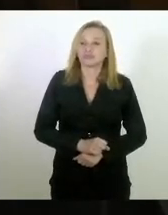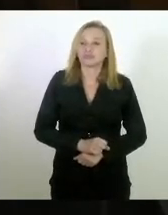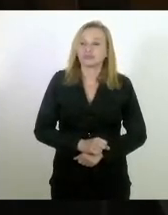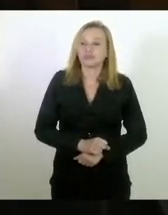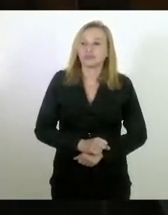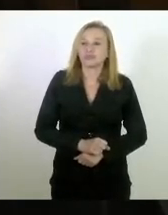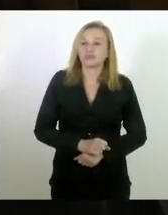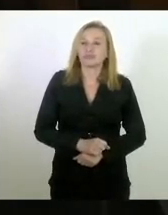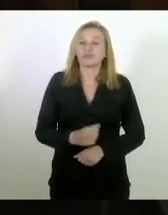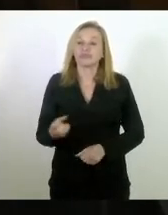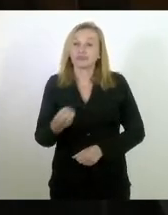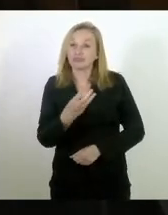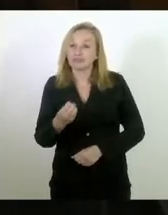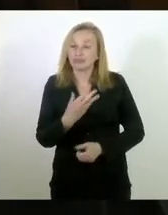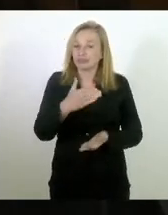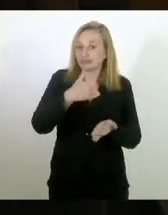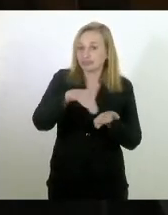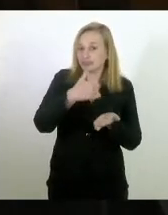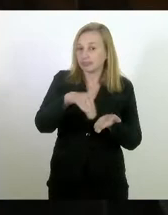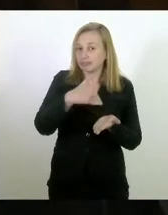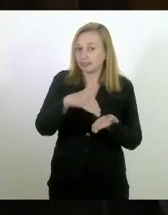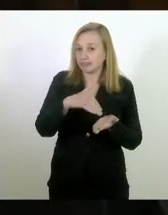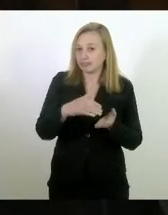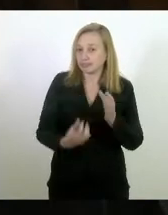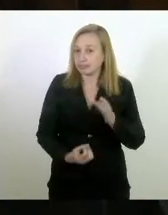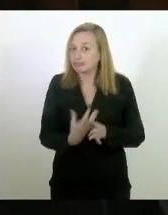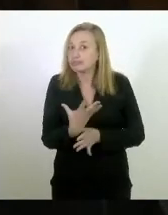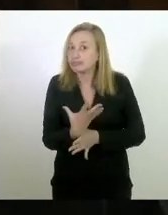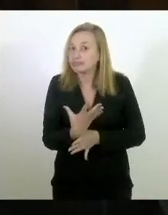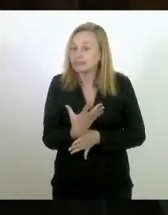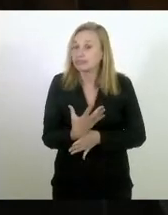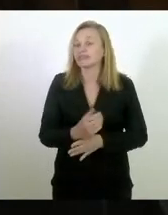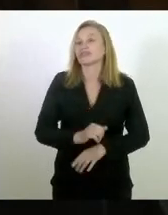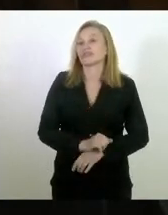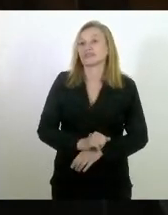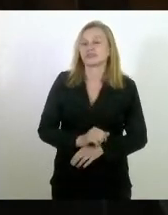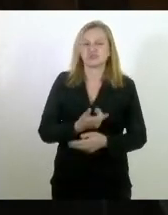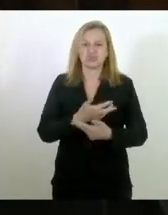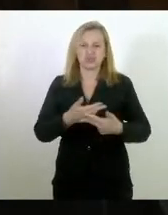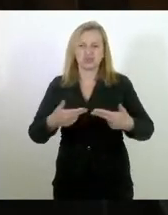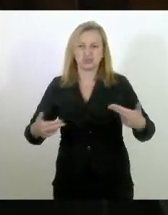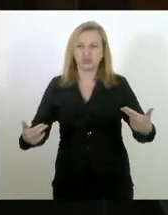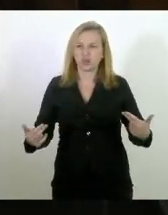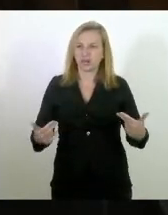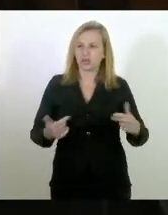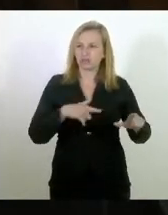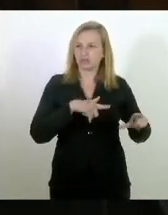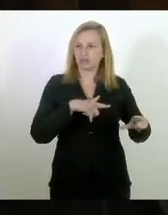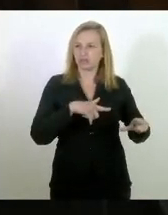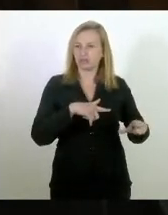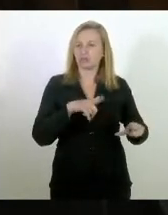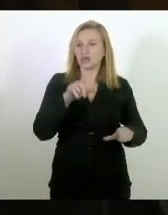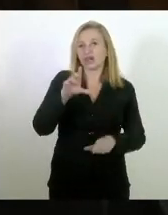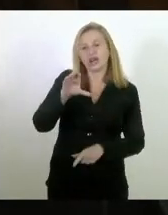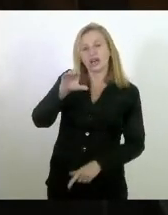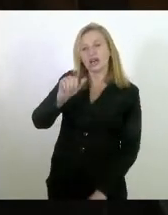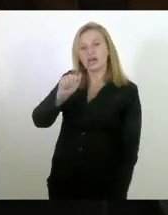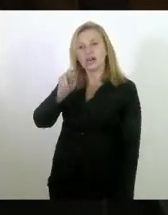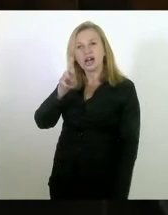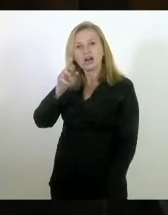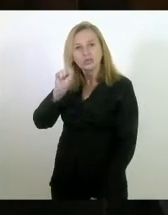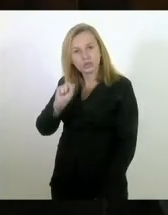novas secretarias são criados com o festival de cargos me converti